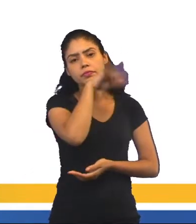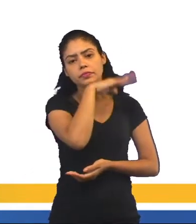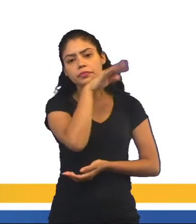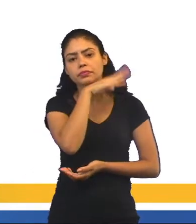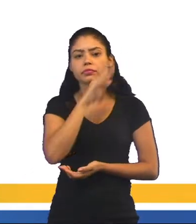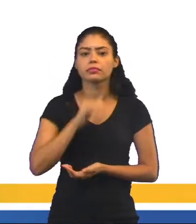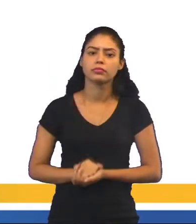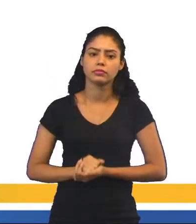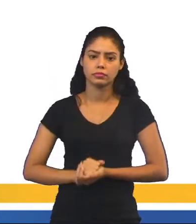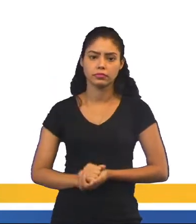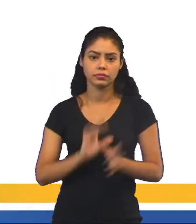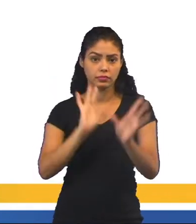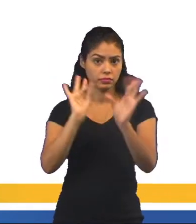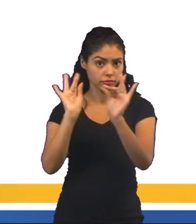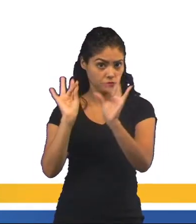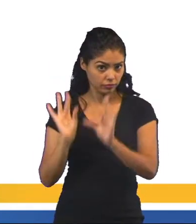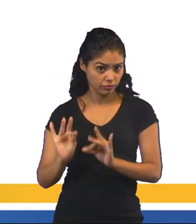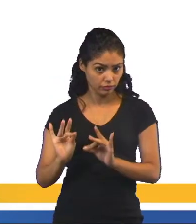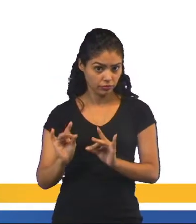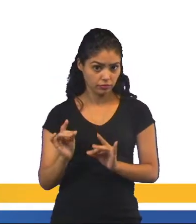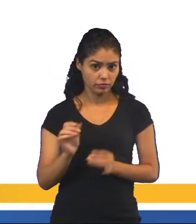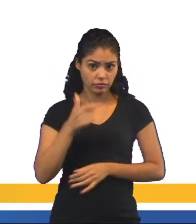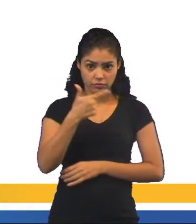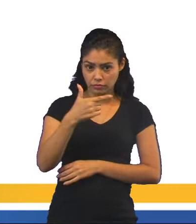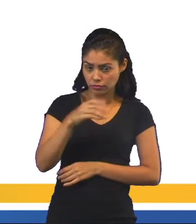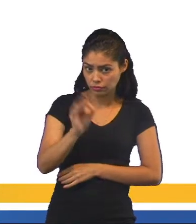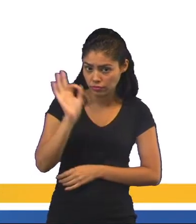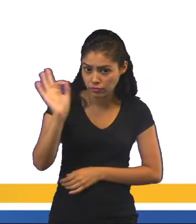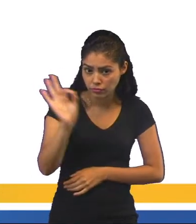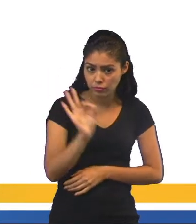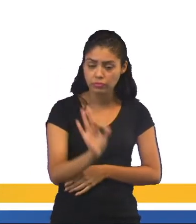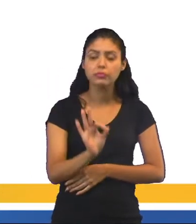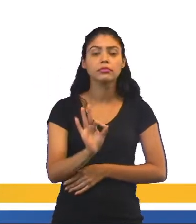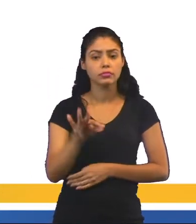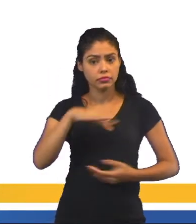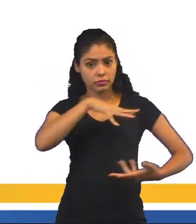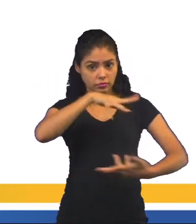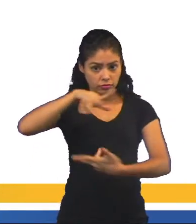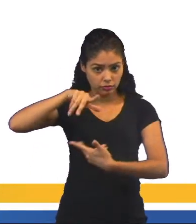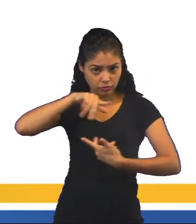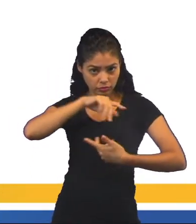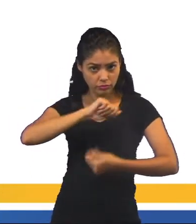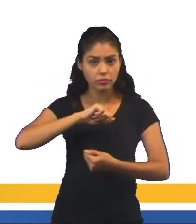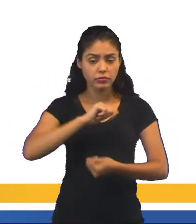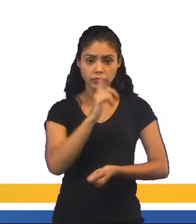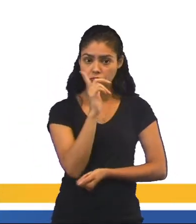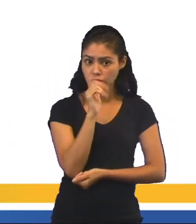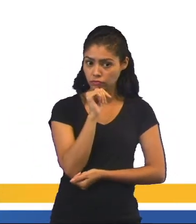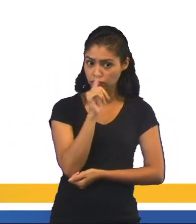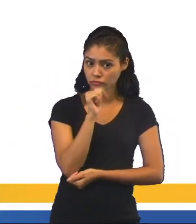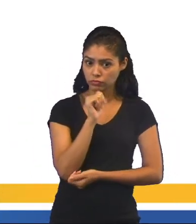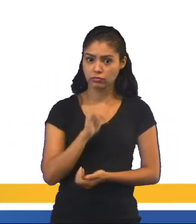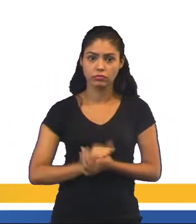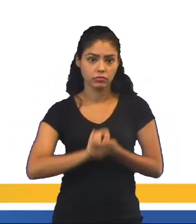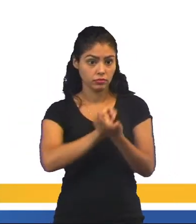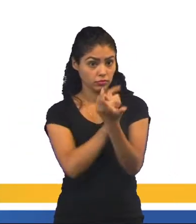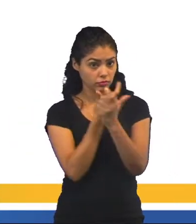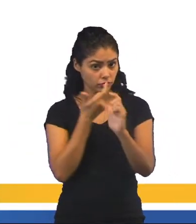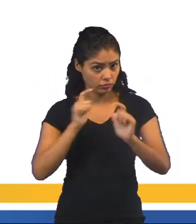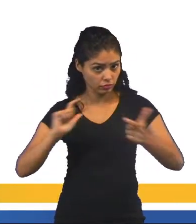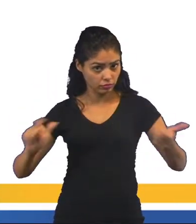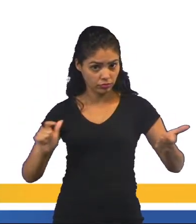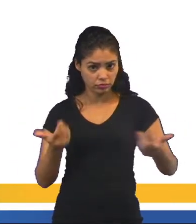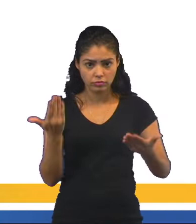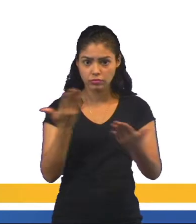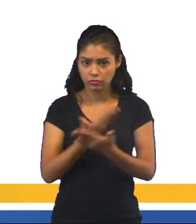e da fauna. Olha o detalhe: contém 20% da disponibilidade mundial de água